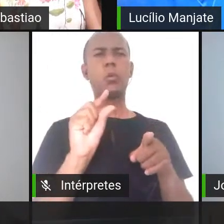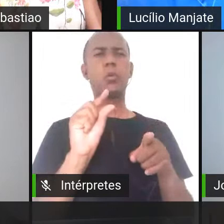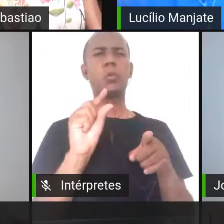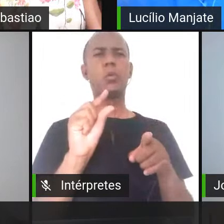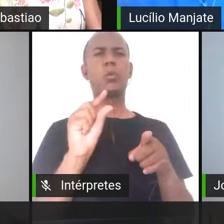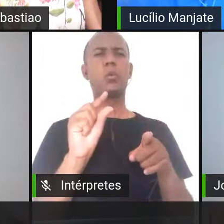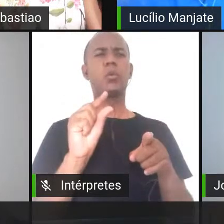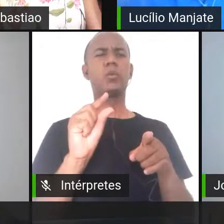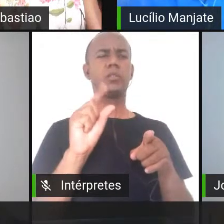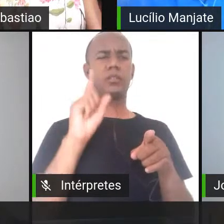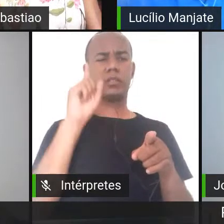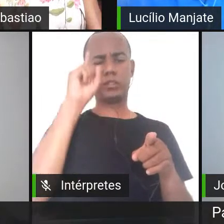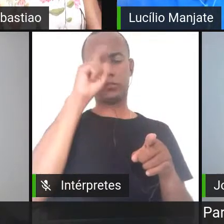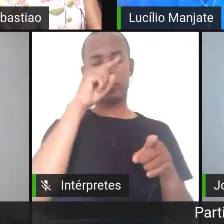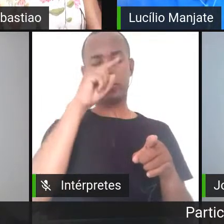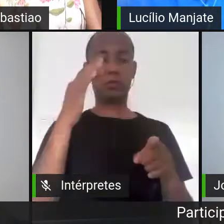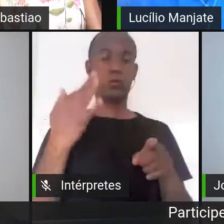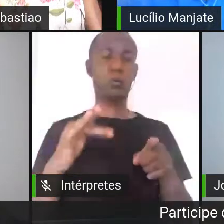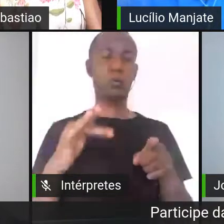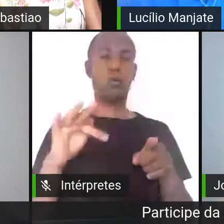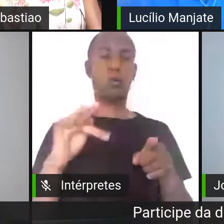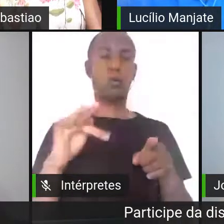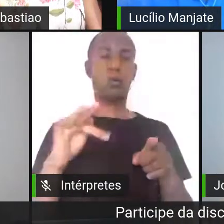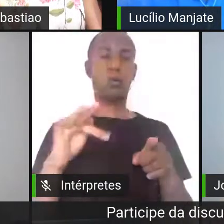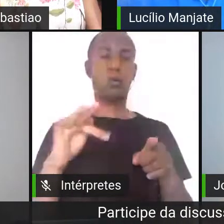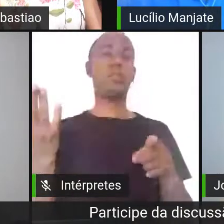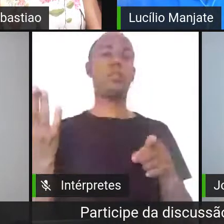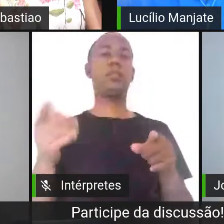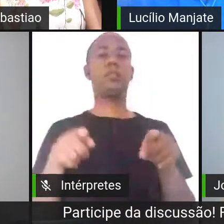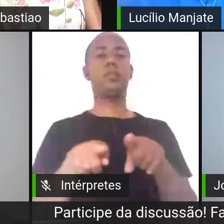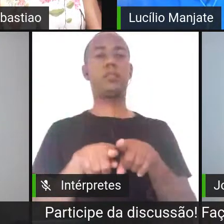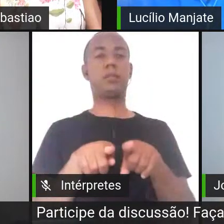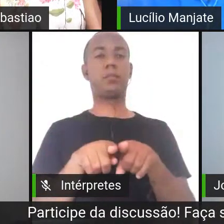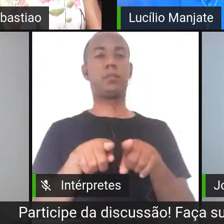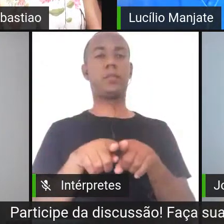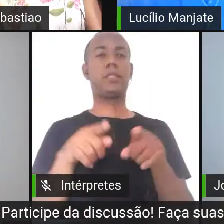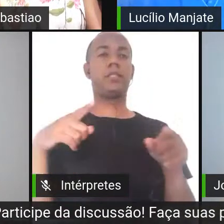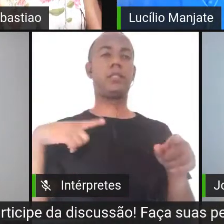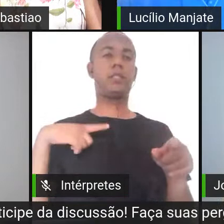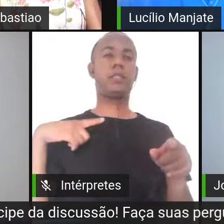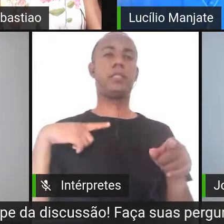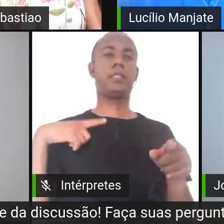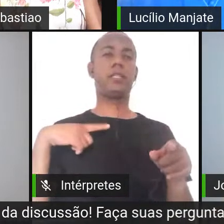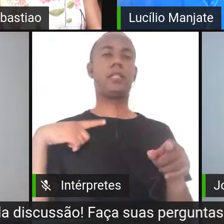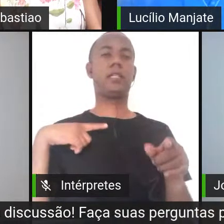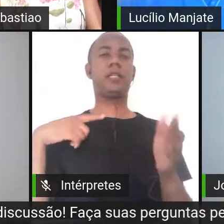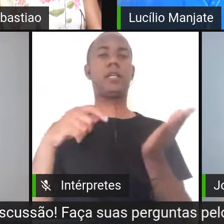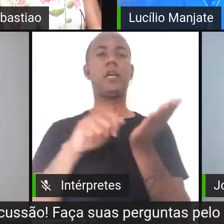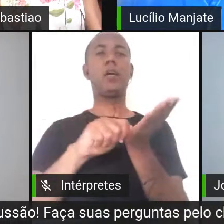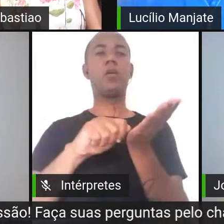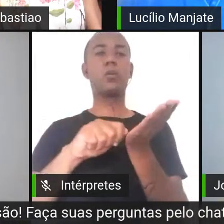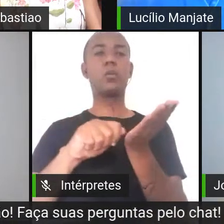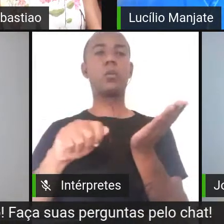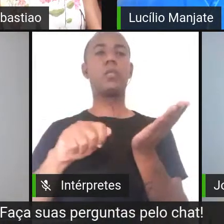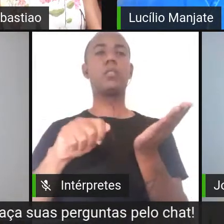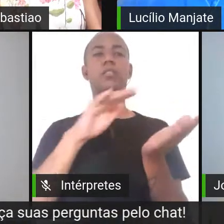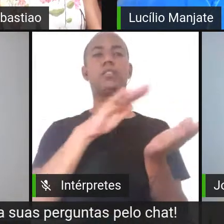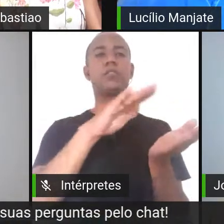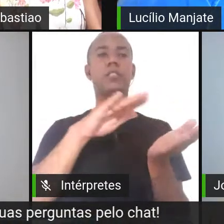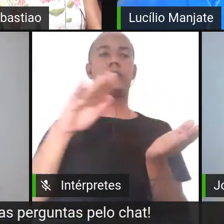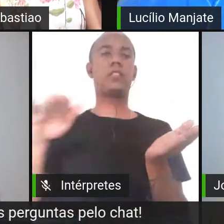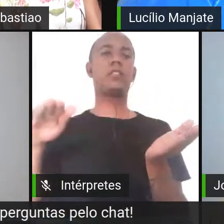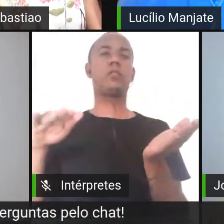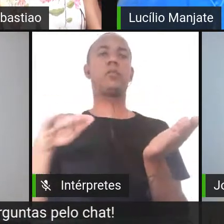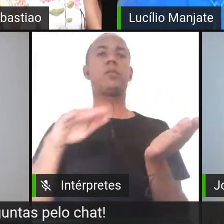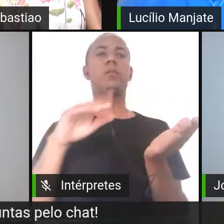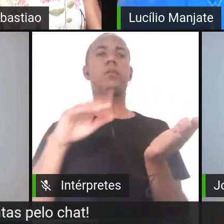Dói nós percebermos que temos autores de literatura infantil em Moçambique que já fizeram parte de planos de leitura de